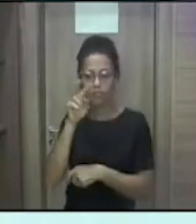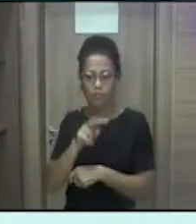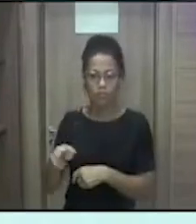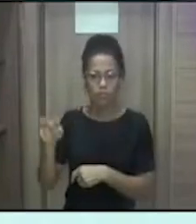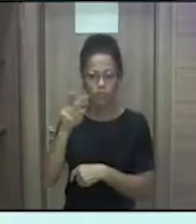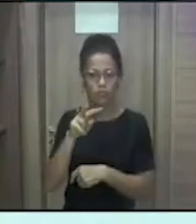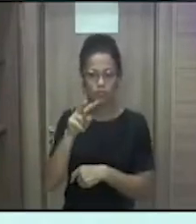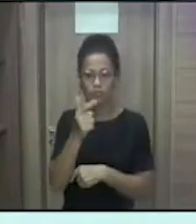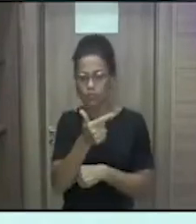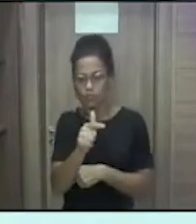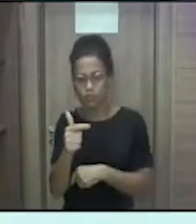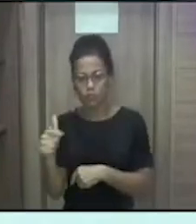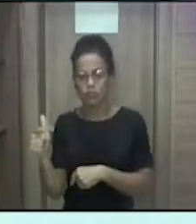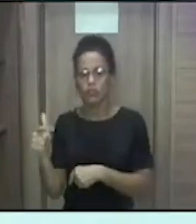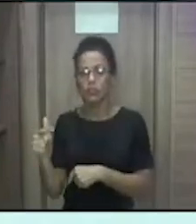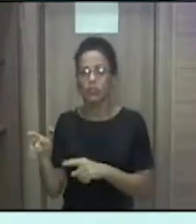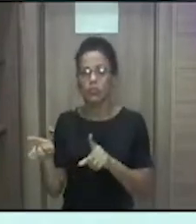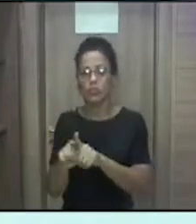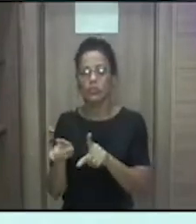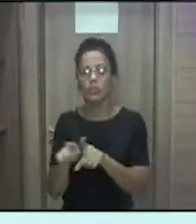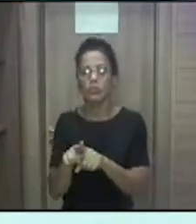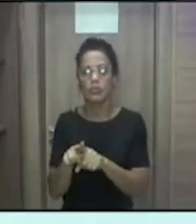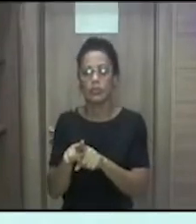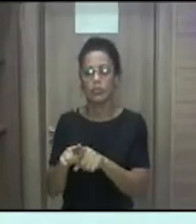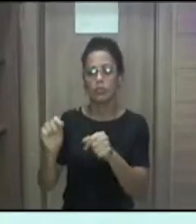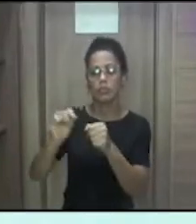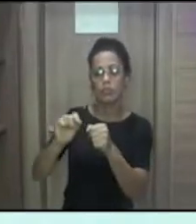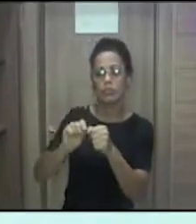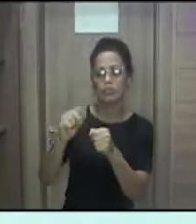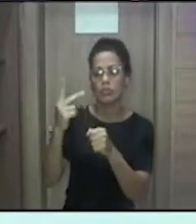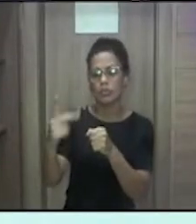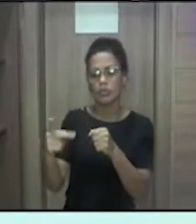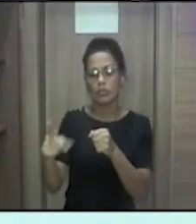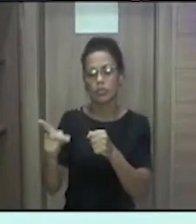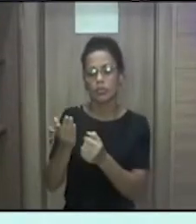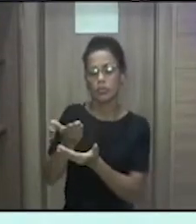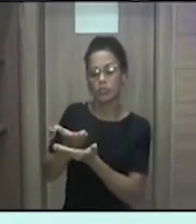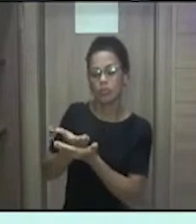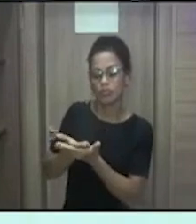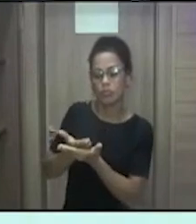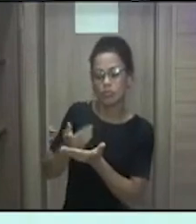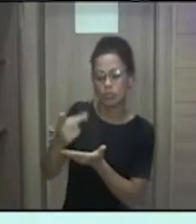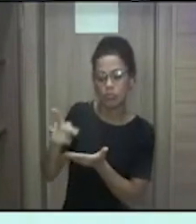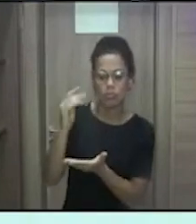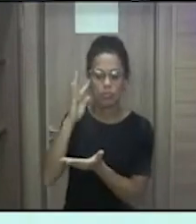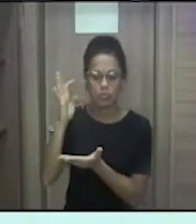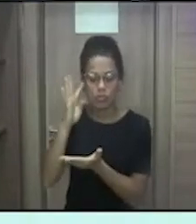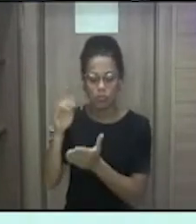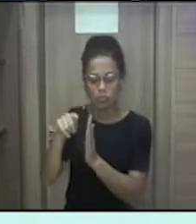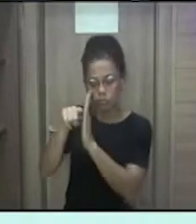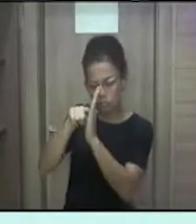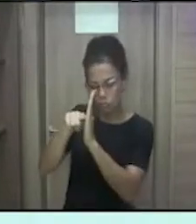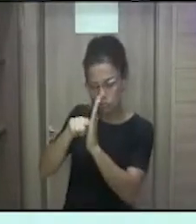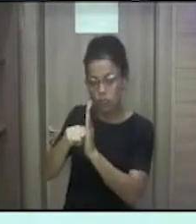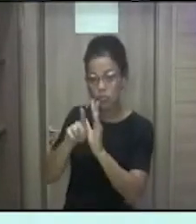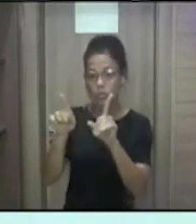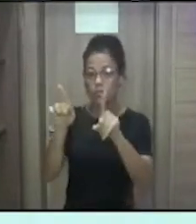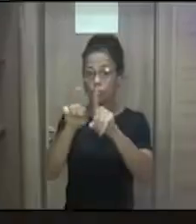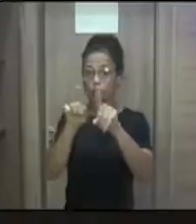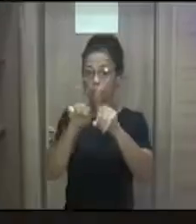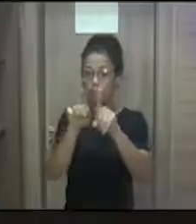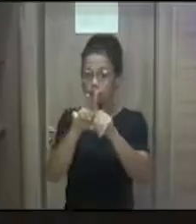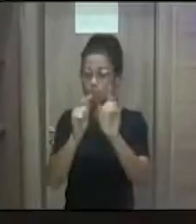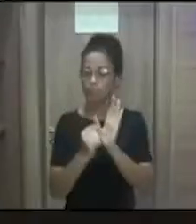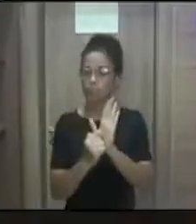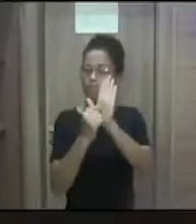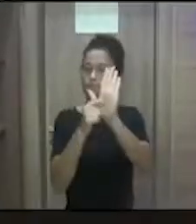vocês não tivessem realizado esses estudos de caso, e que principalmente vai